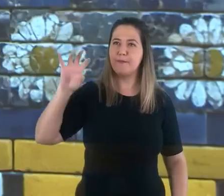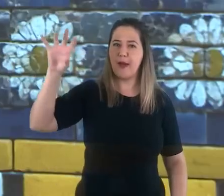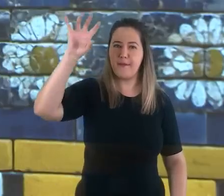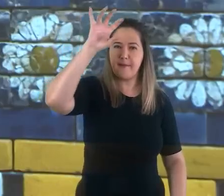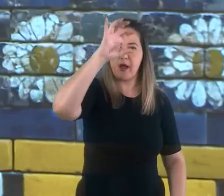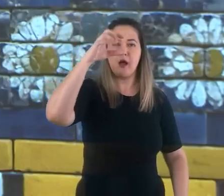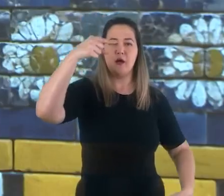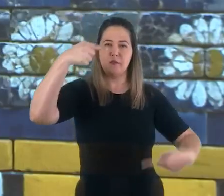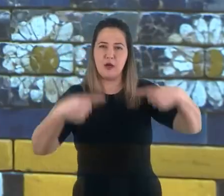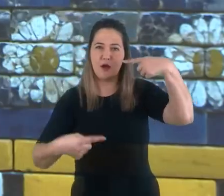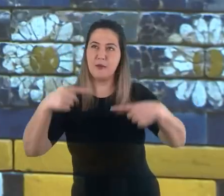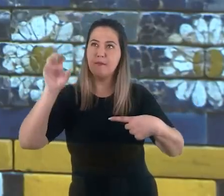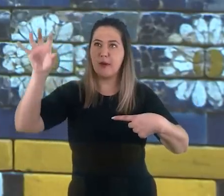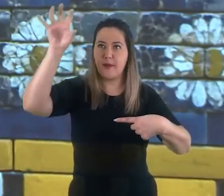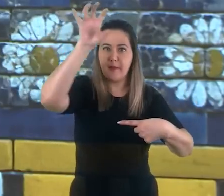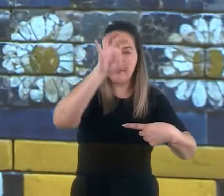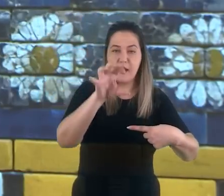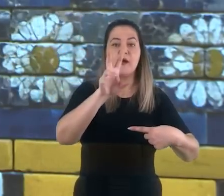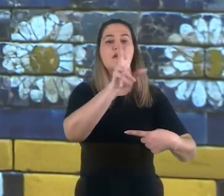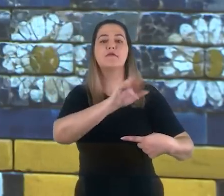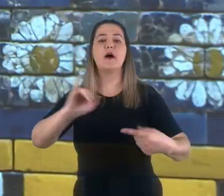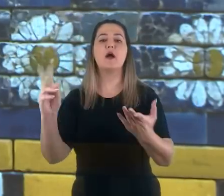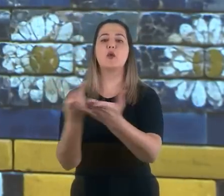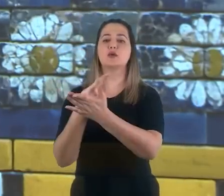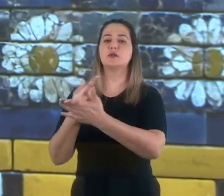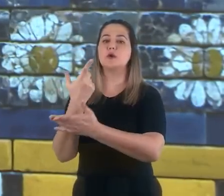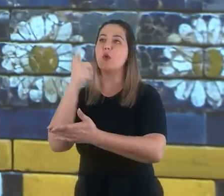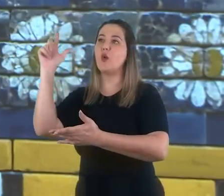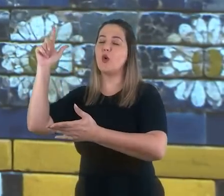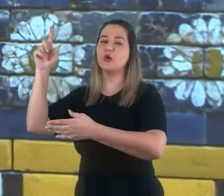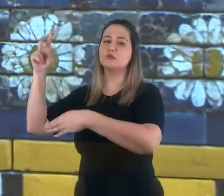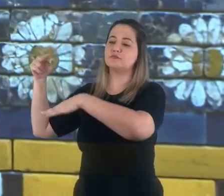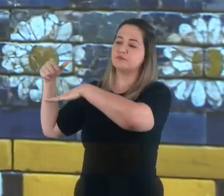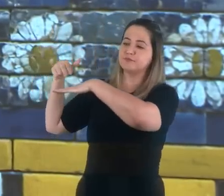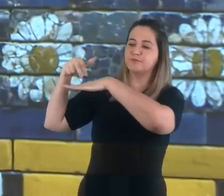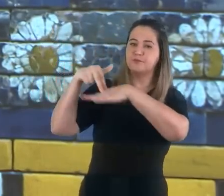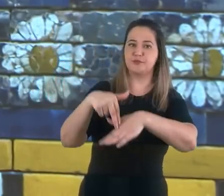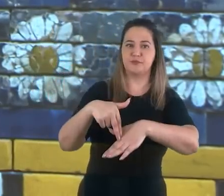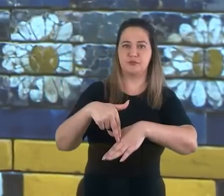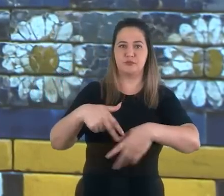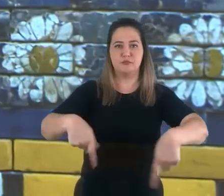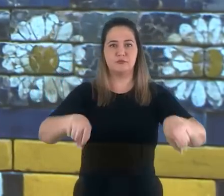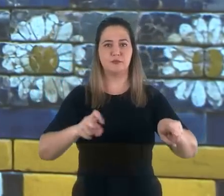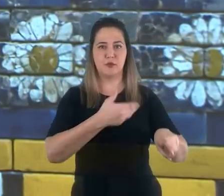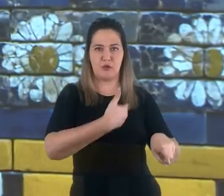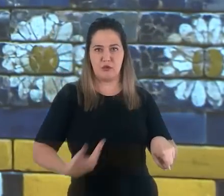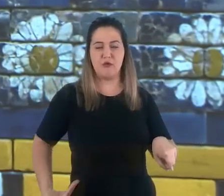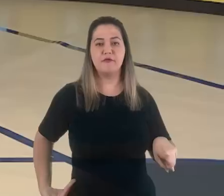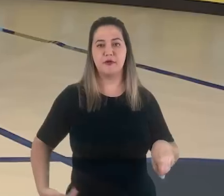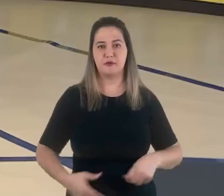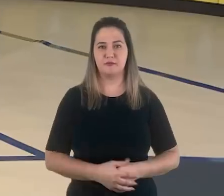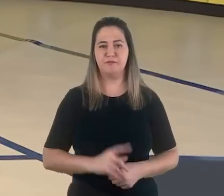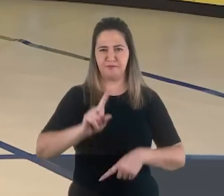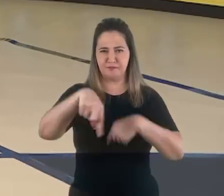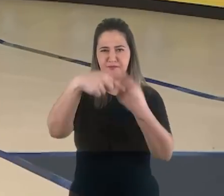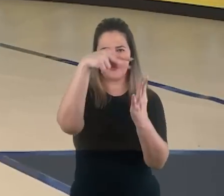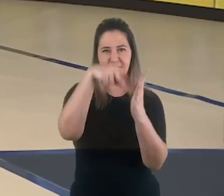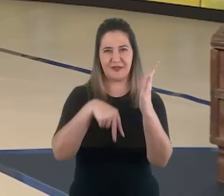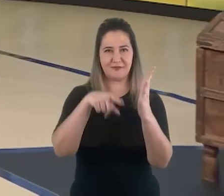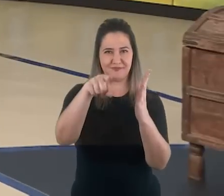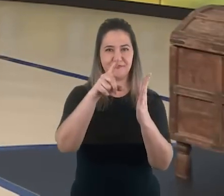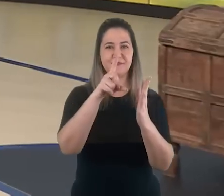destruído, nem será deixado para outro povo. Depois você lê aí, Daniel capítulo 2, verso 44. Agora veja que